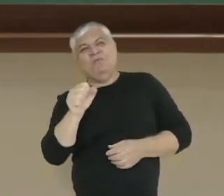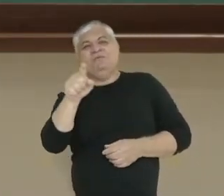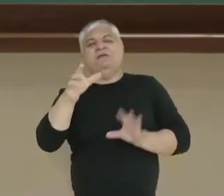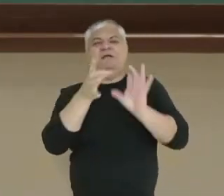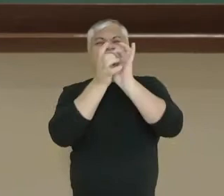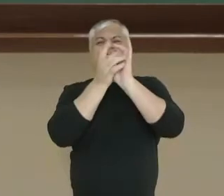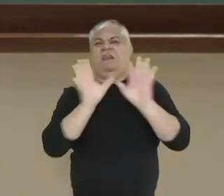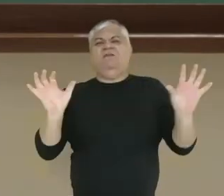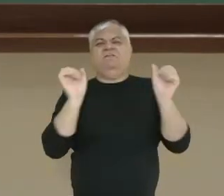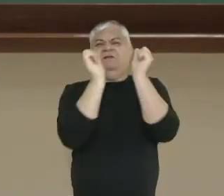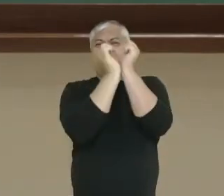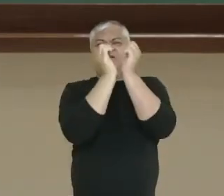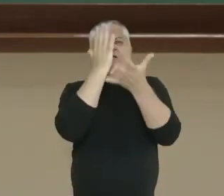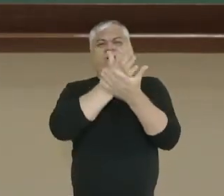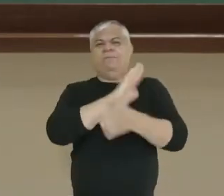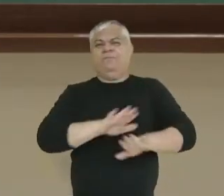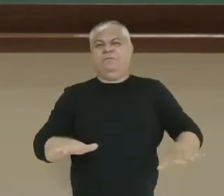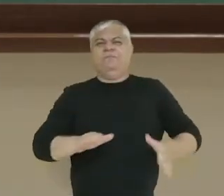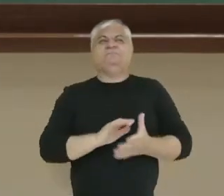escravatura no Brasil.